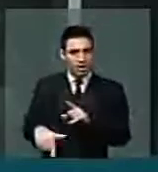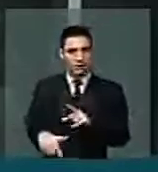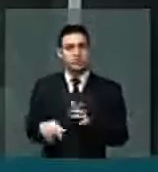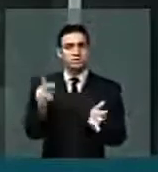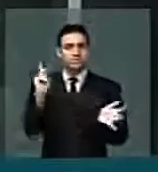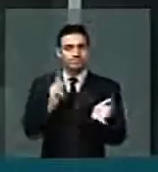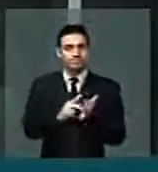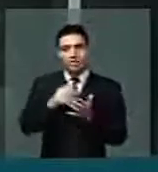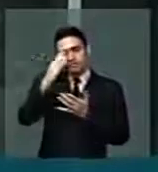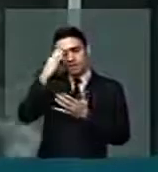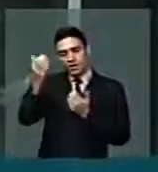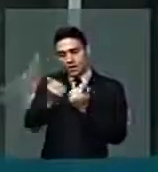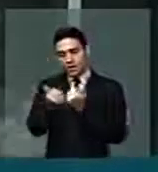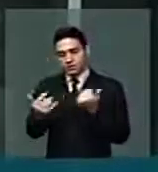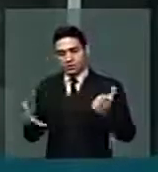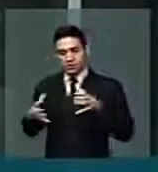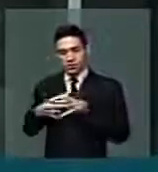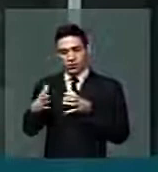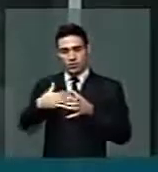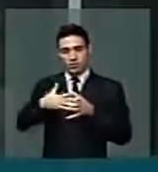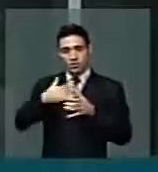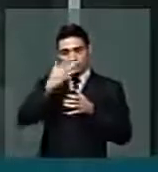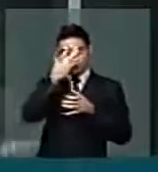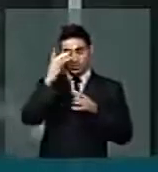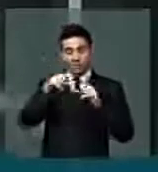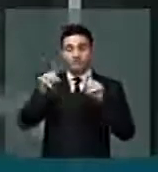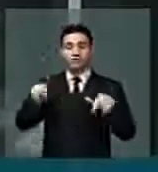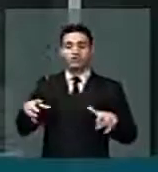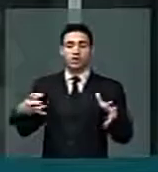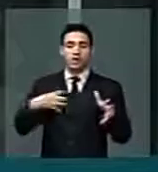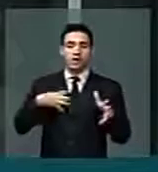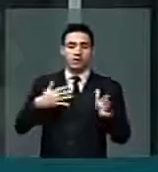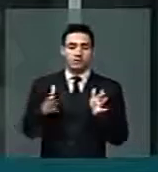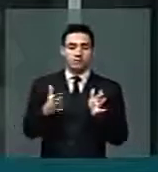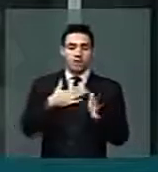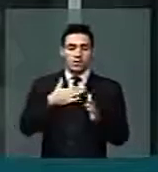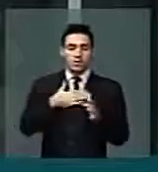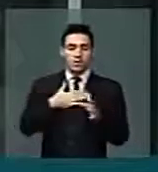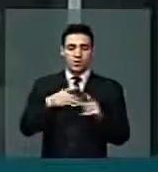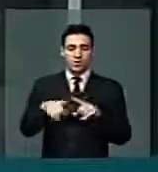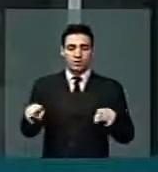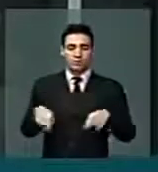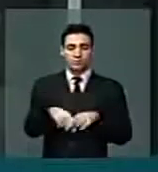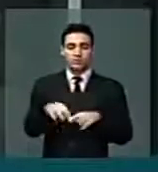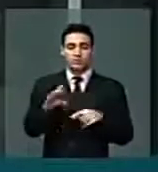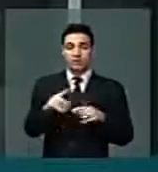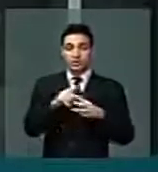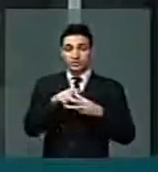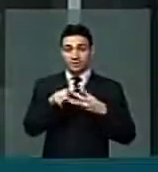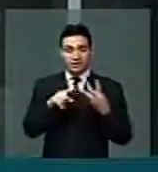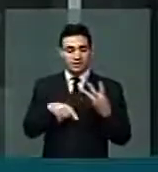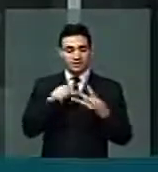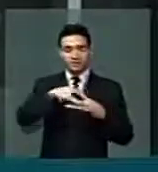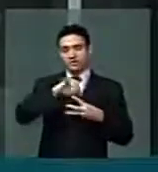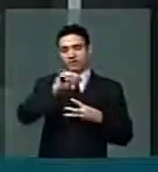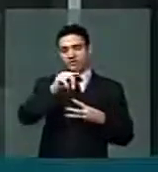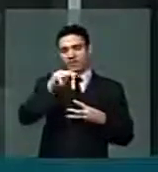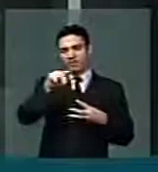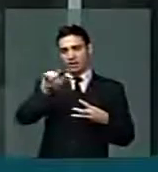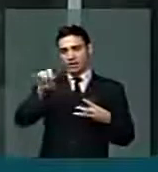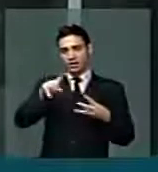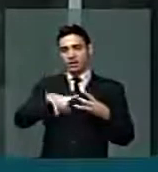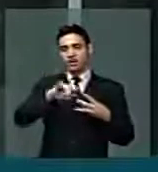a minha equipe, agradeço os funcionários do meu gabinete, somente 3, né? A Jaqueline,